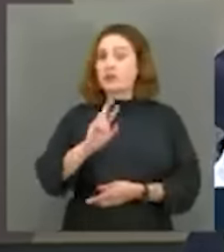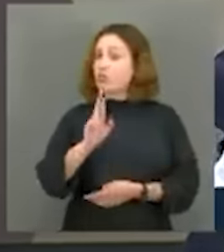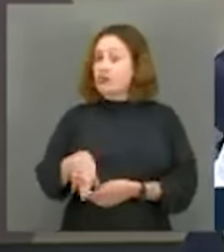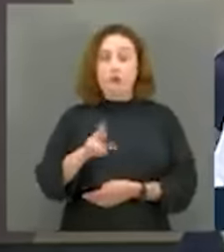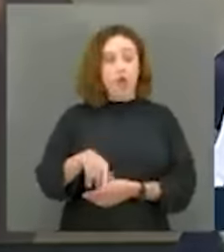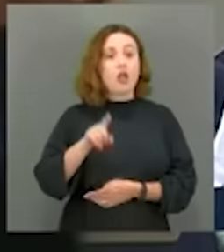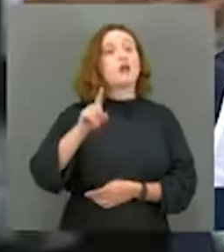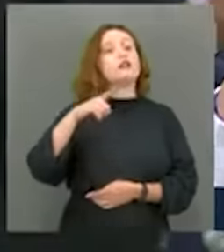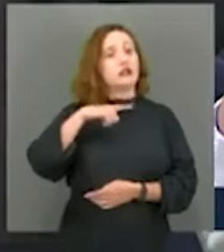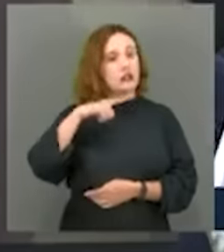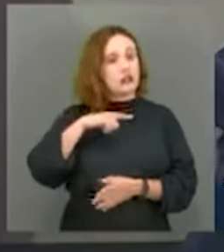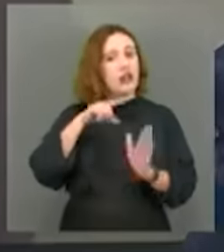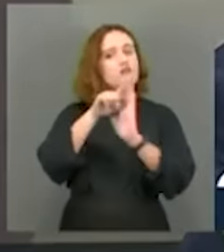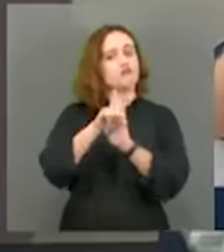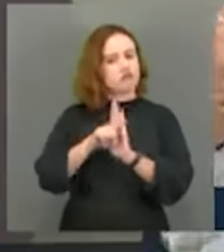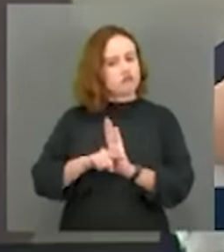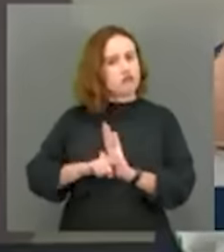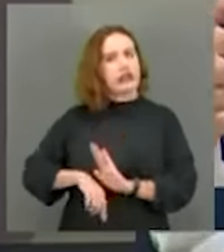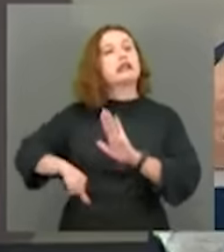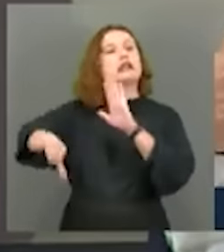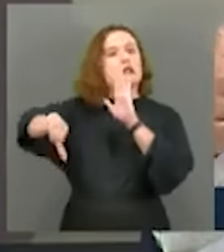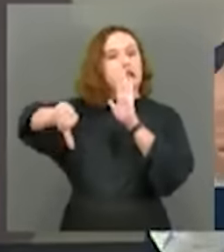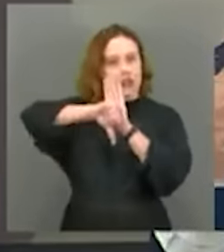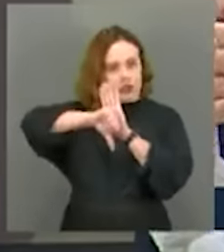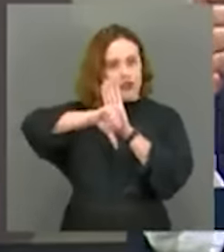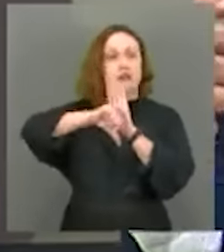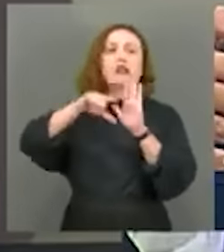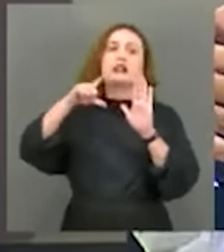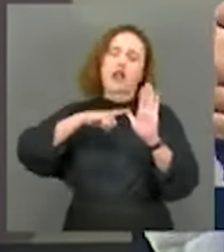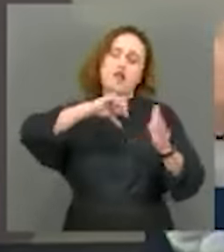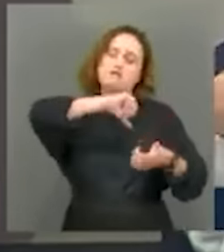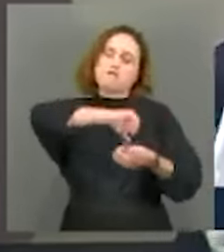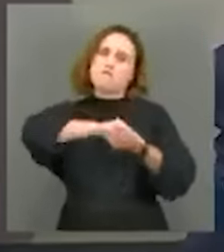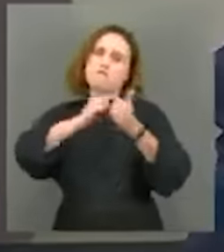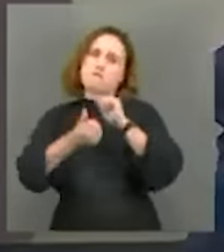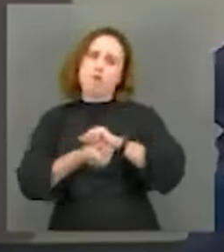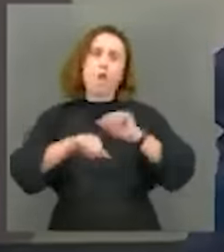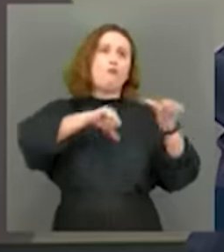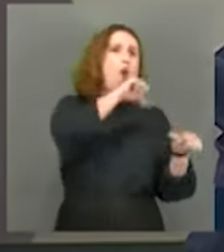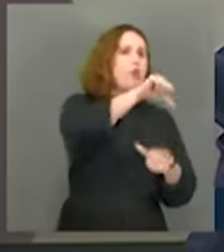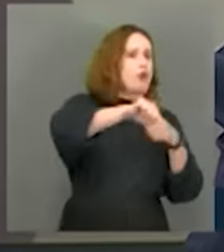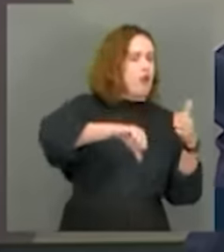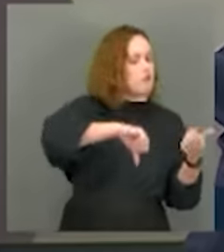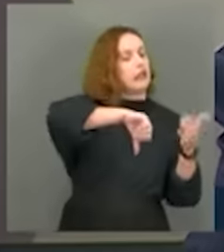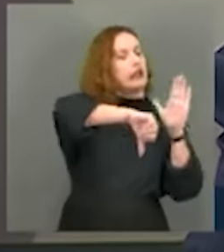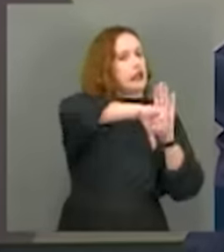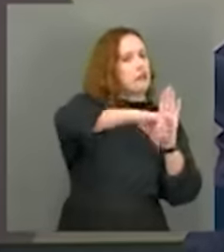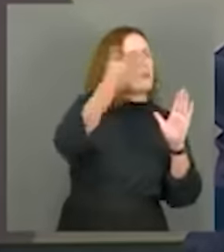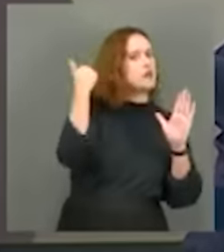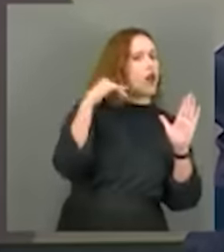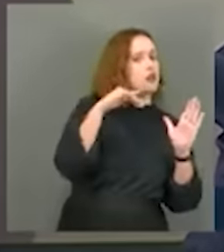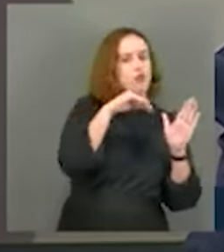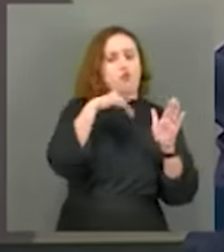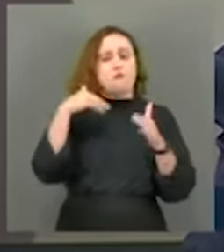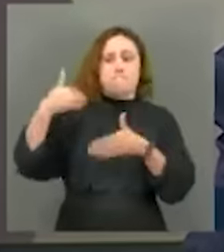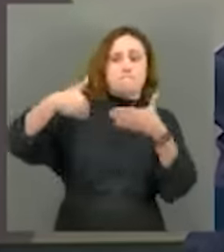estudo muito bem feito aqui de crimes que ganharam uma outra dimensão e uma outra magnitude diante da transformação né da